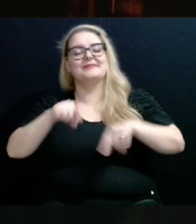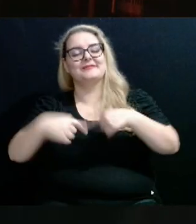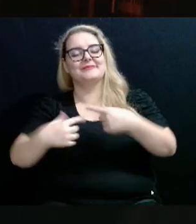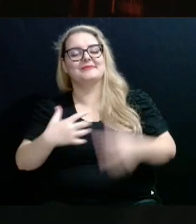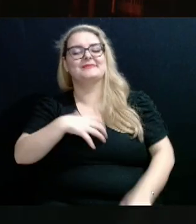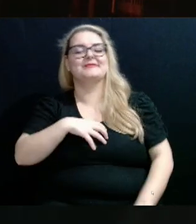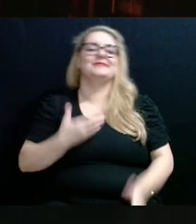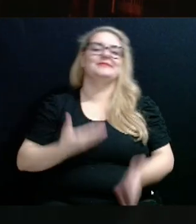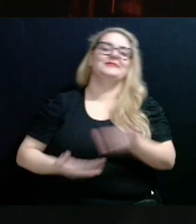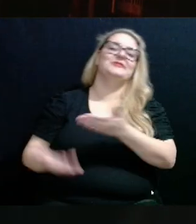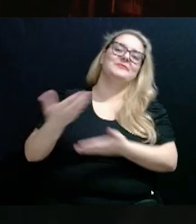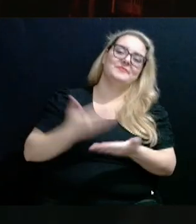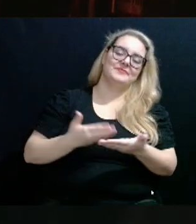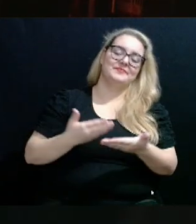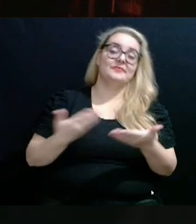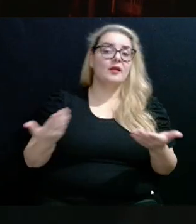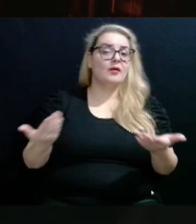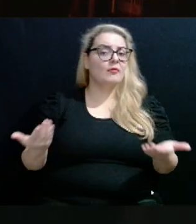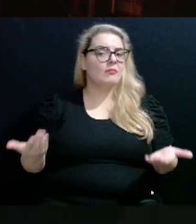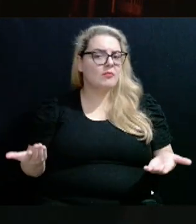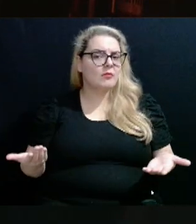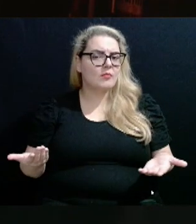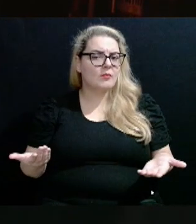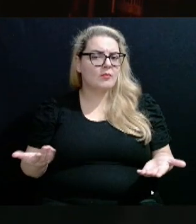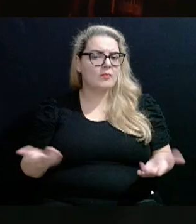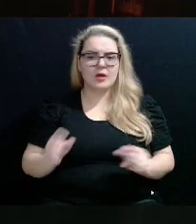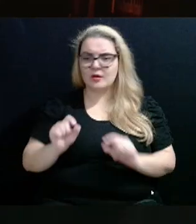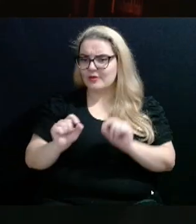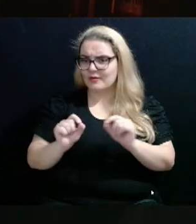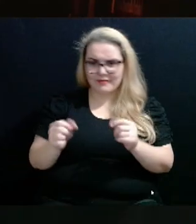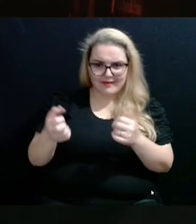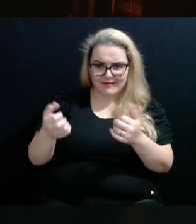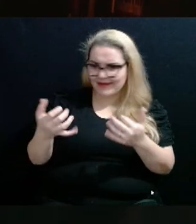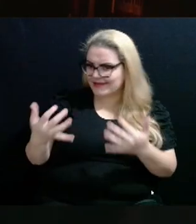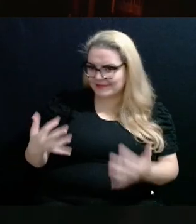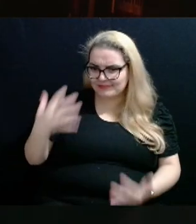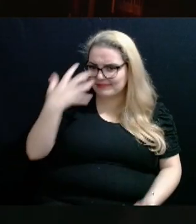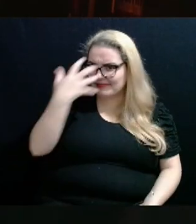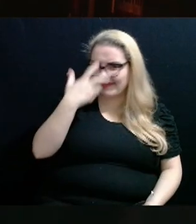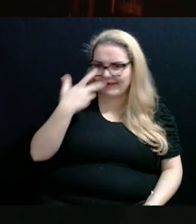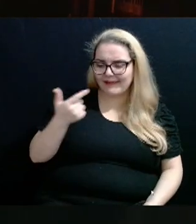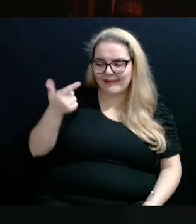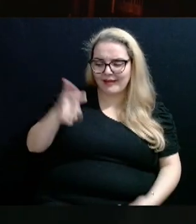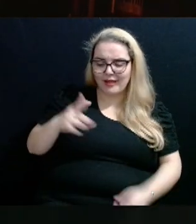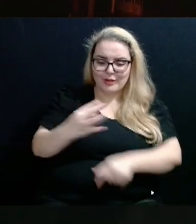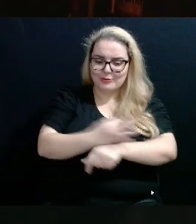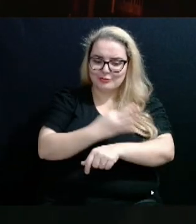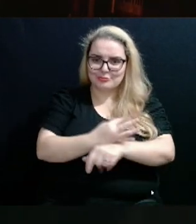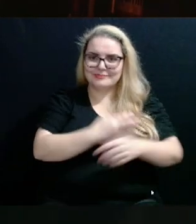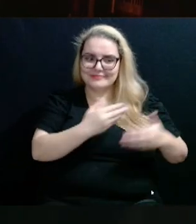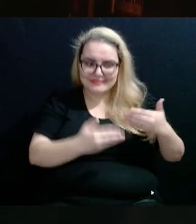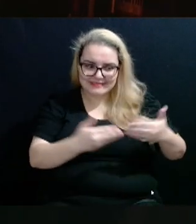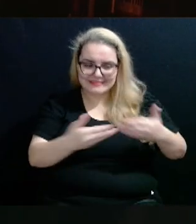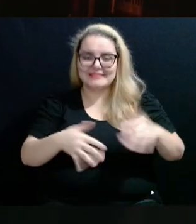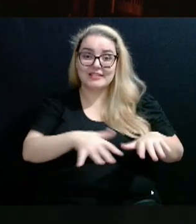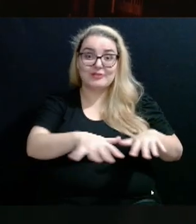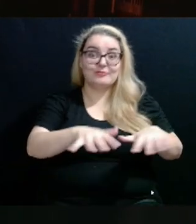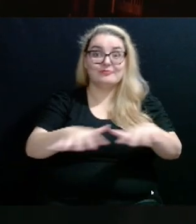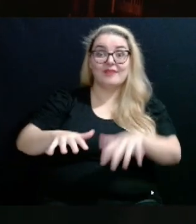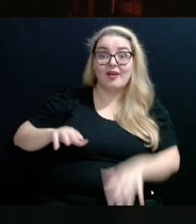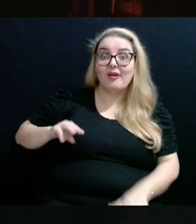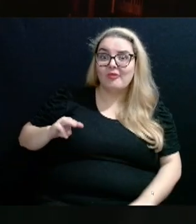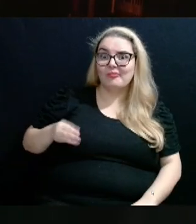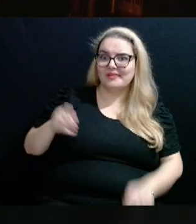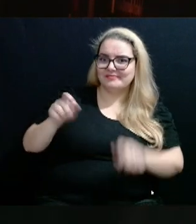o que explica essa paixão que resiste ao tempo e continua mobilizando milhões de pessoas pelo mundo